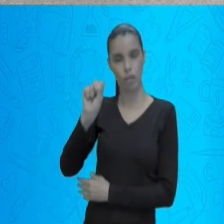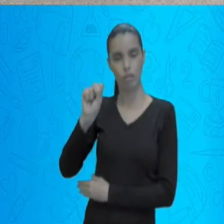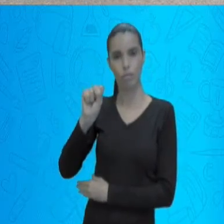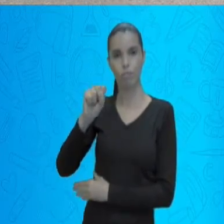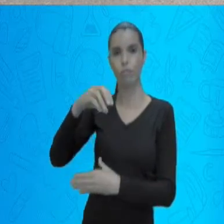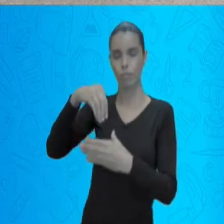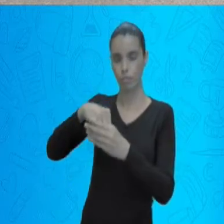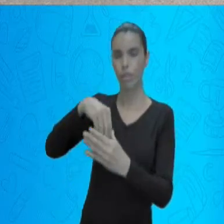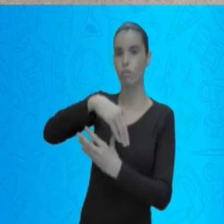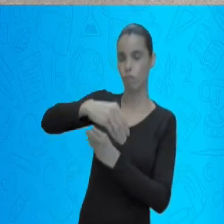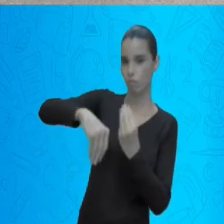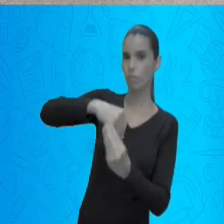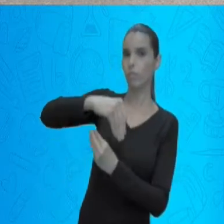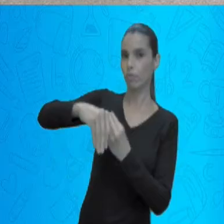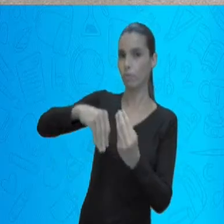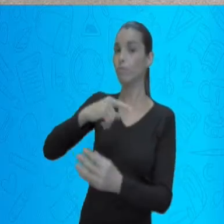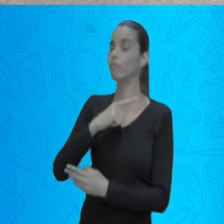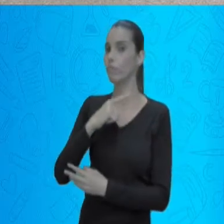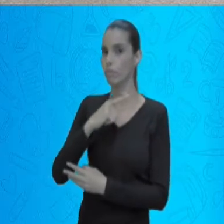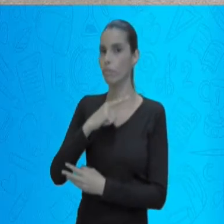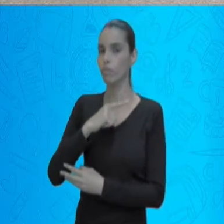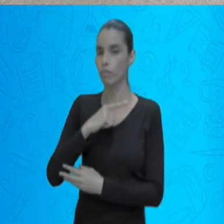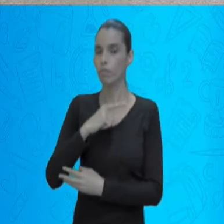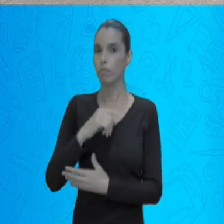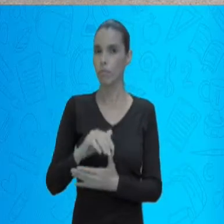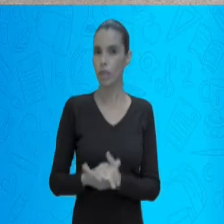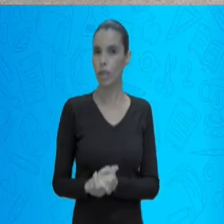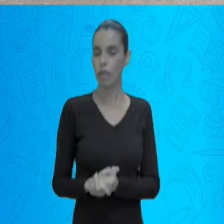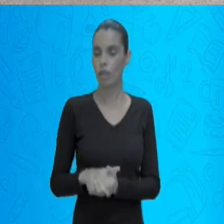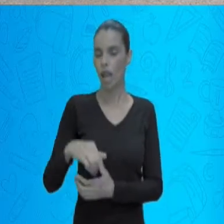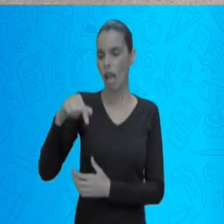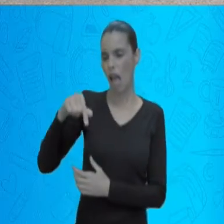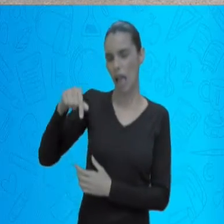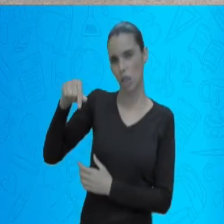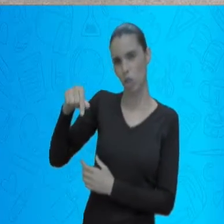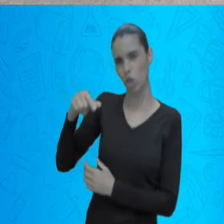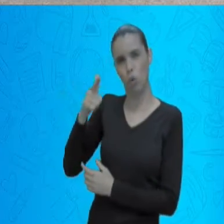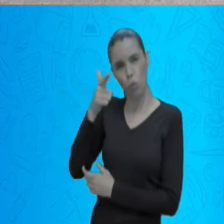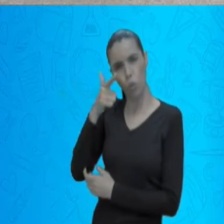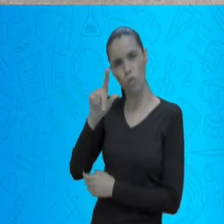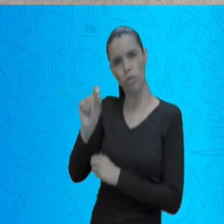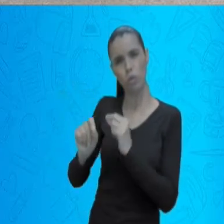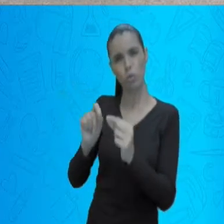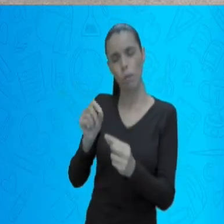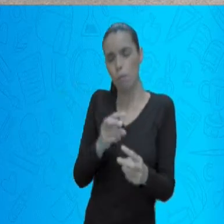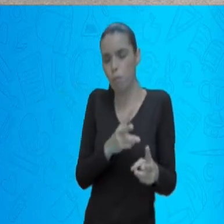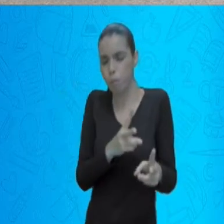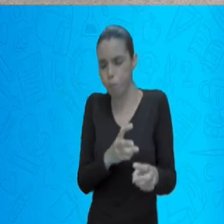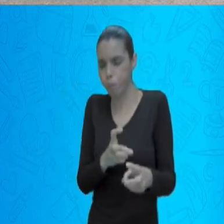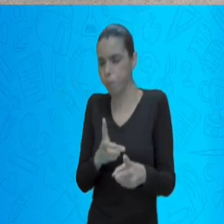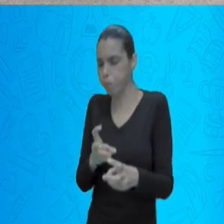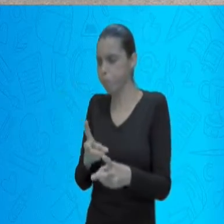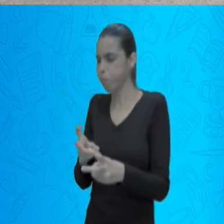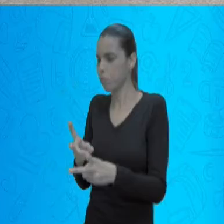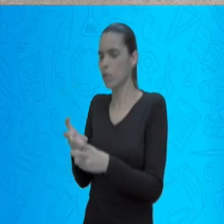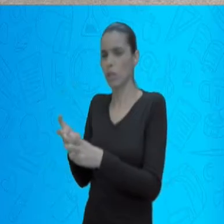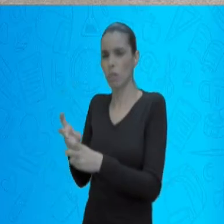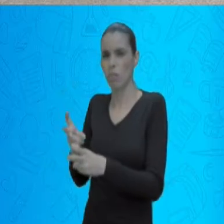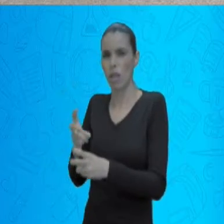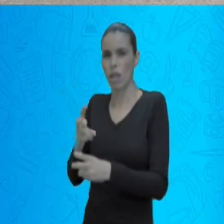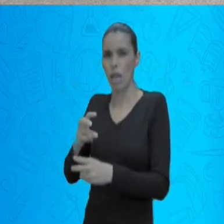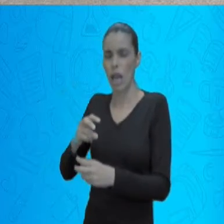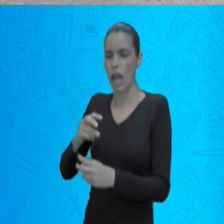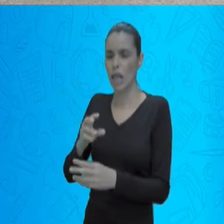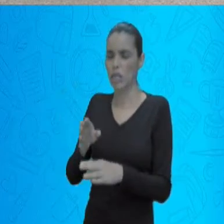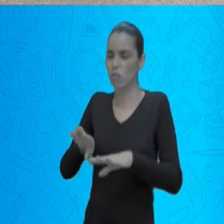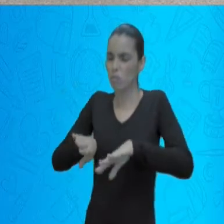Na mistura heterogênea, eu consigo perceber superfícies de separação. Eu